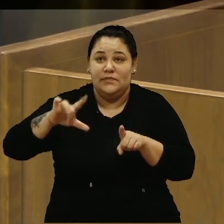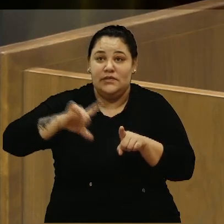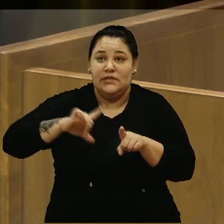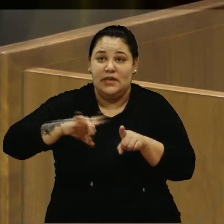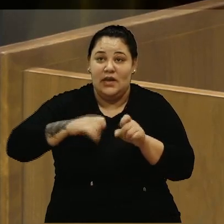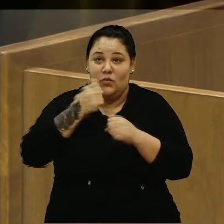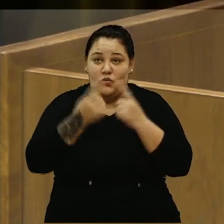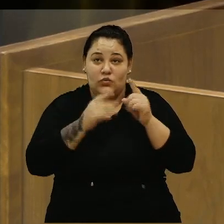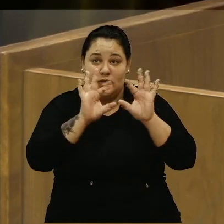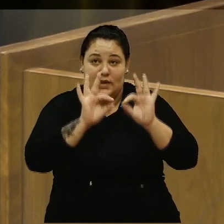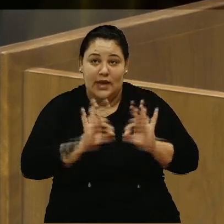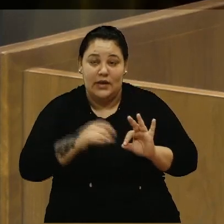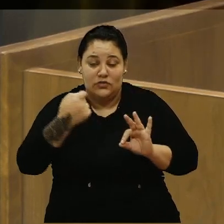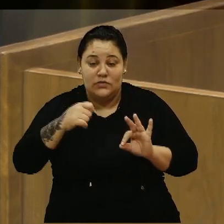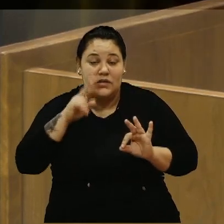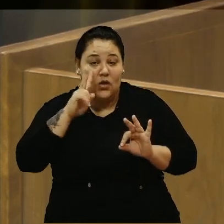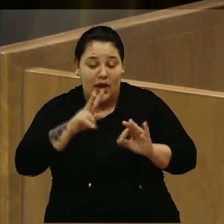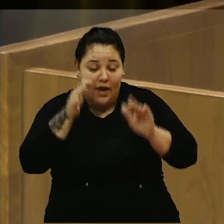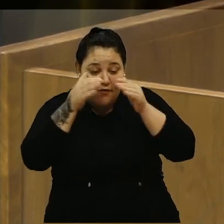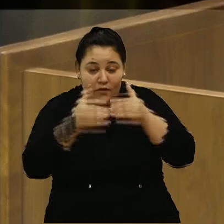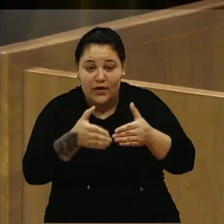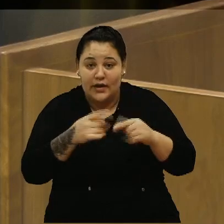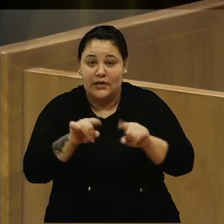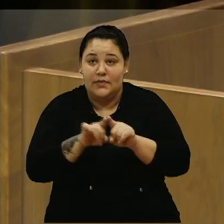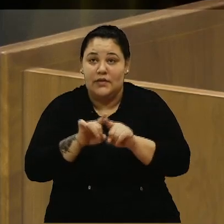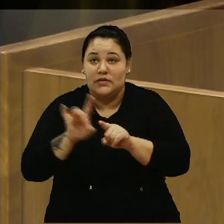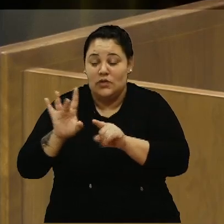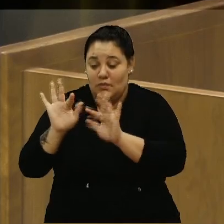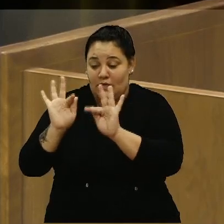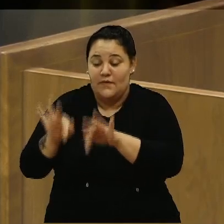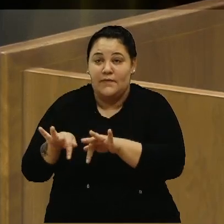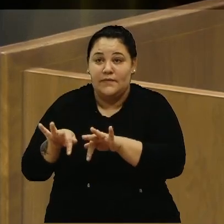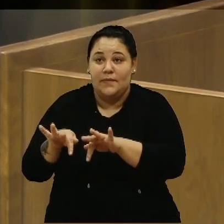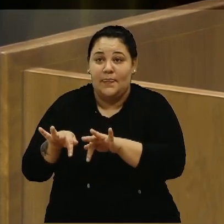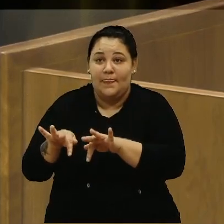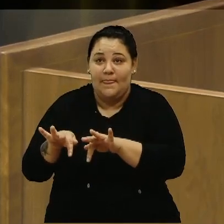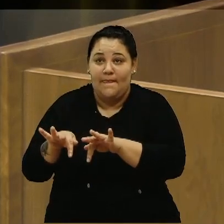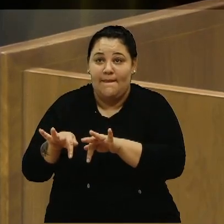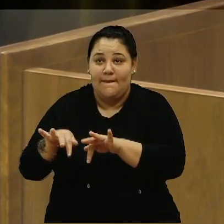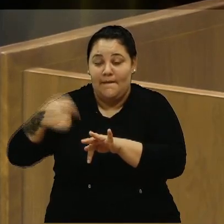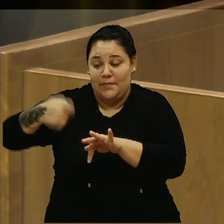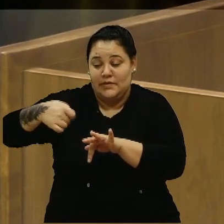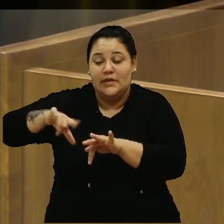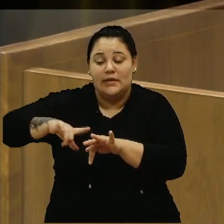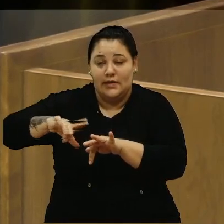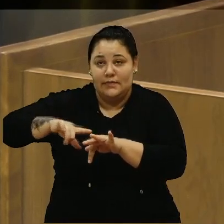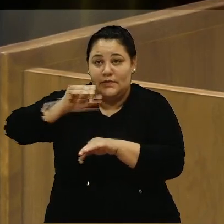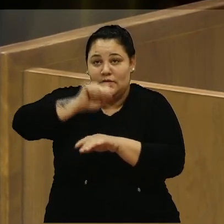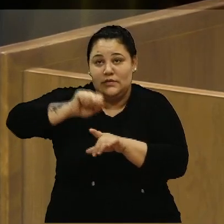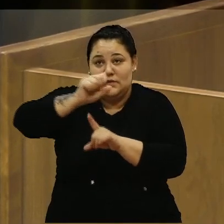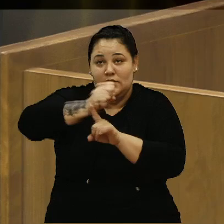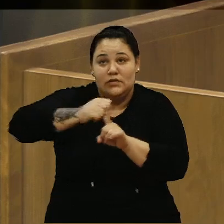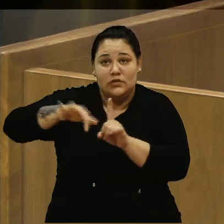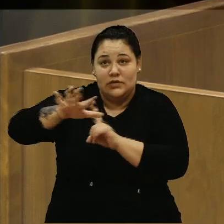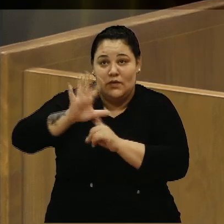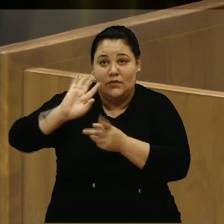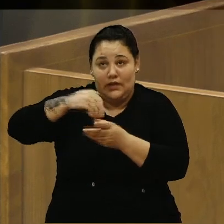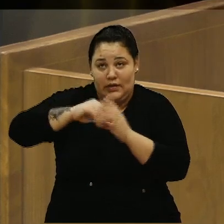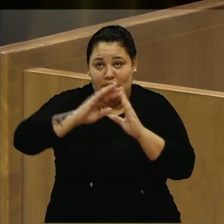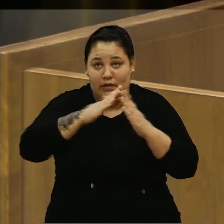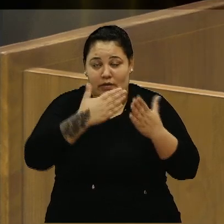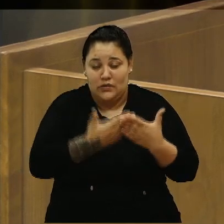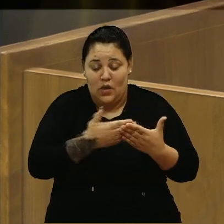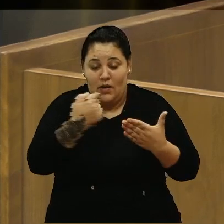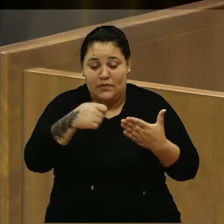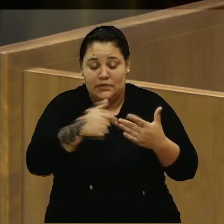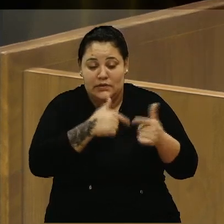algumas questões que nós precisamos olhar. Então, eu trouxe aqui. Para concluir, vereador. Para concluir, precisamos ter assistente social e psicólogo nas escolas, precisamos